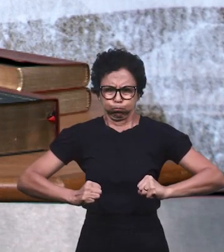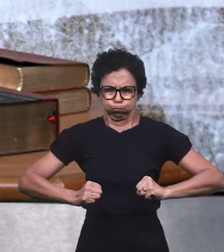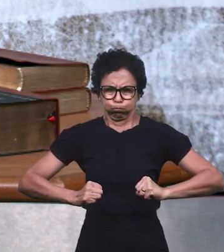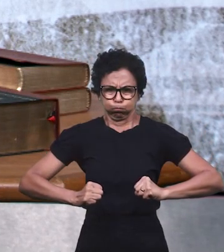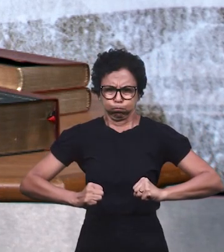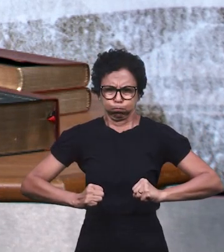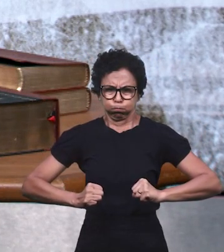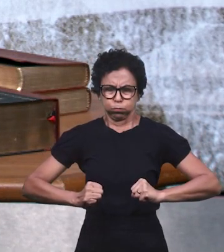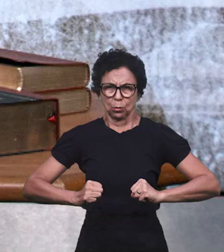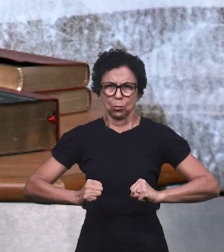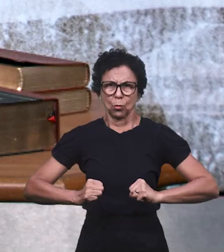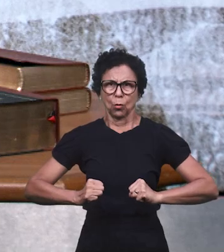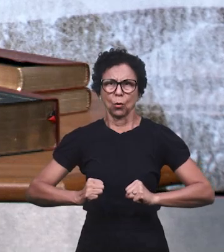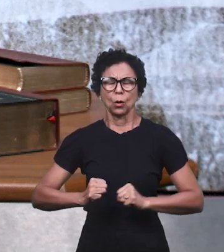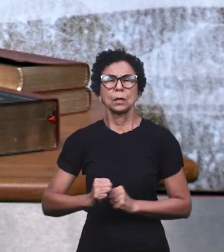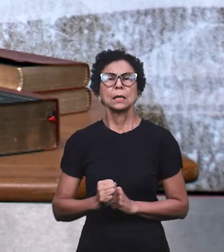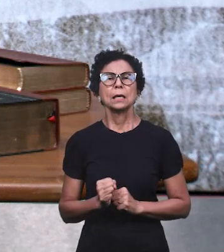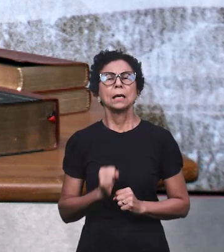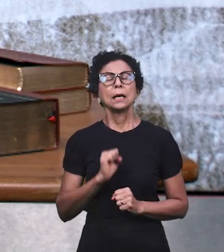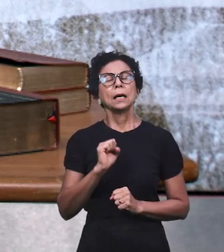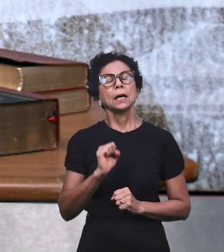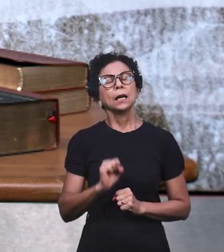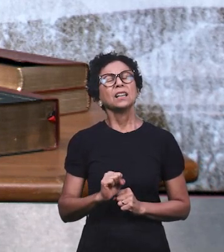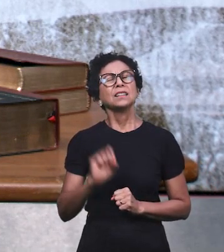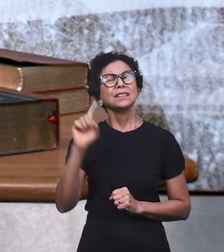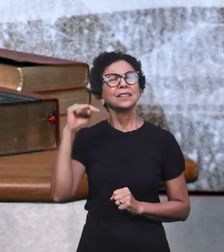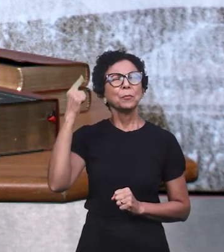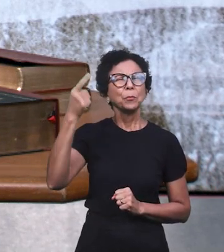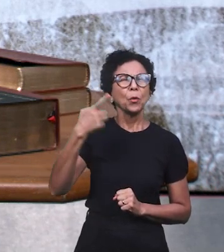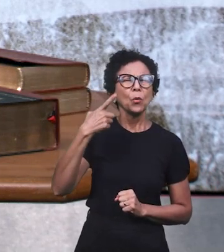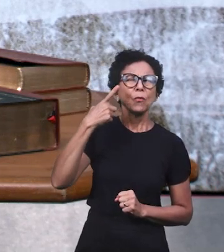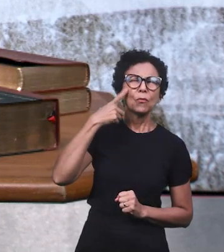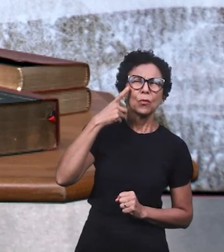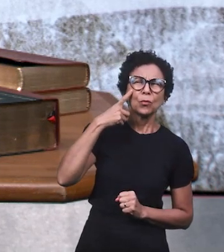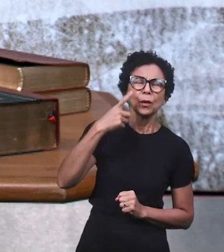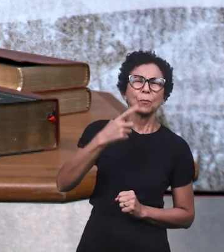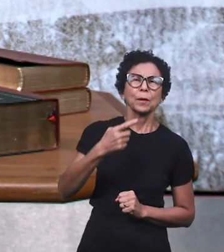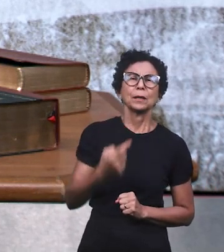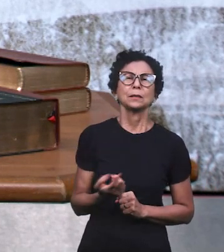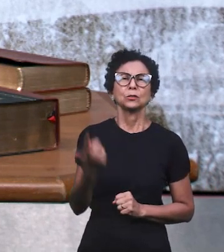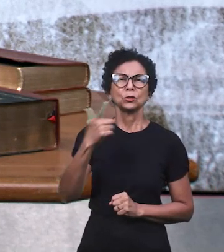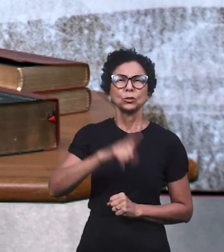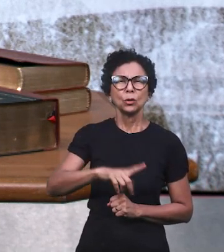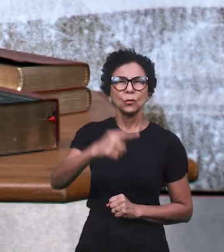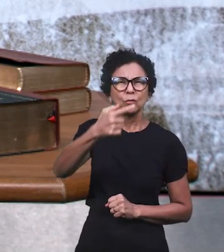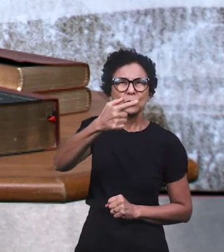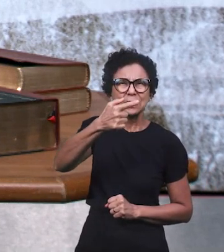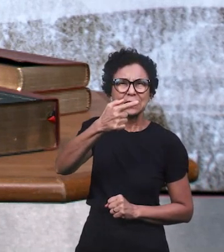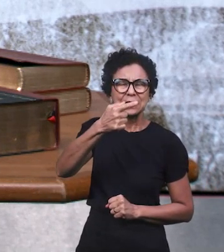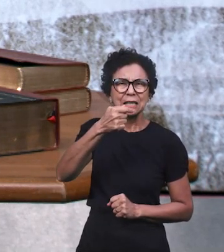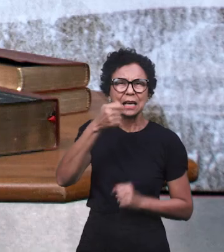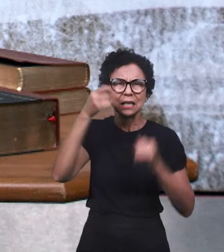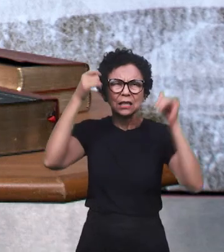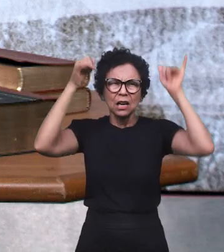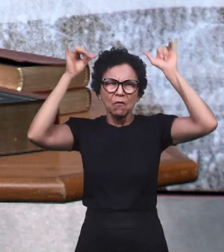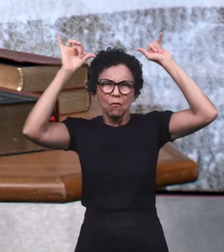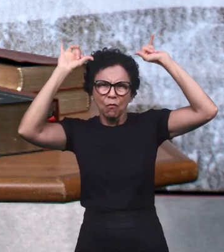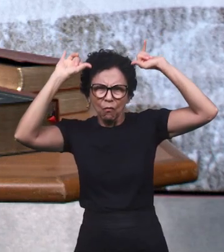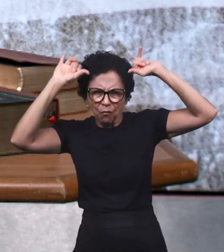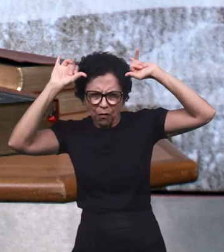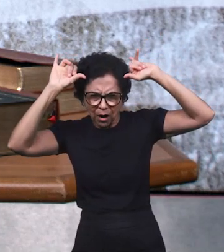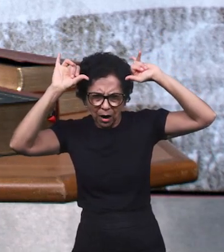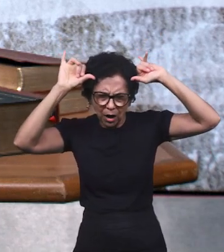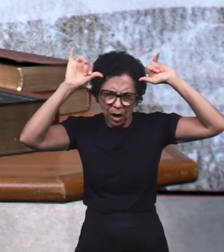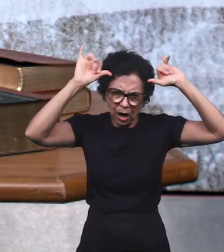elas outras 7 vacas feias à vista e magras de carne, e paravam junto às outras vacas